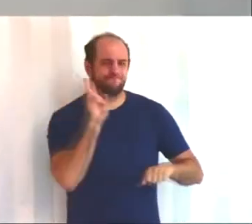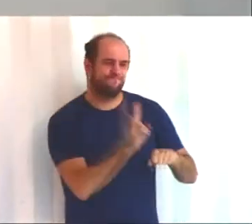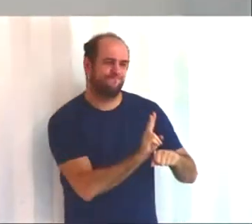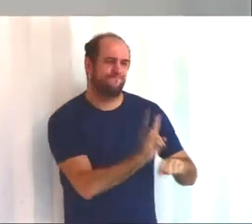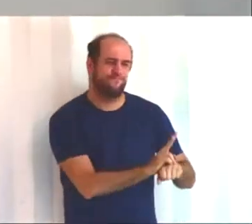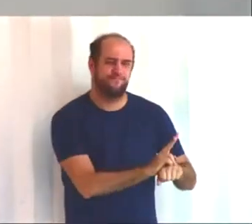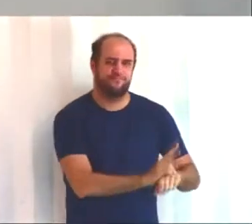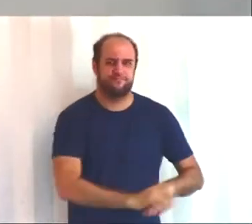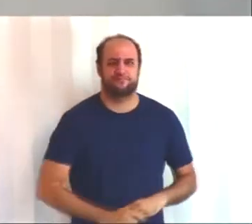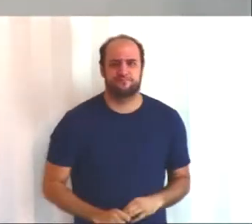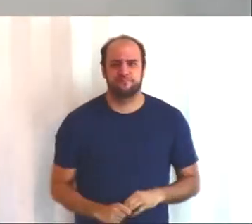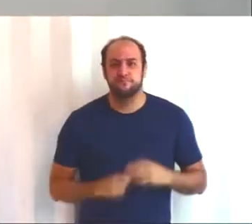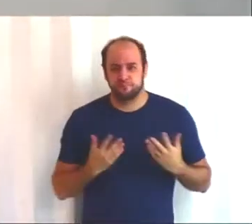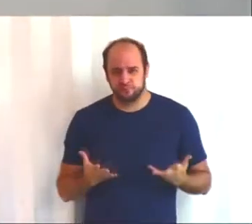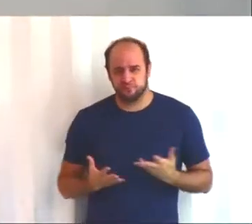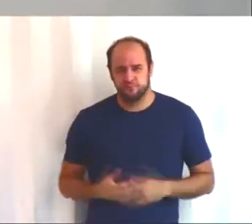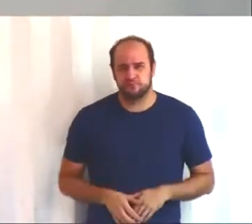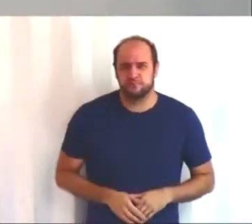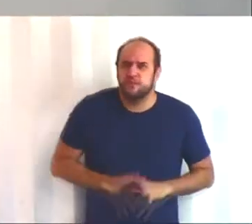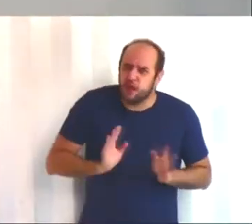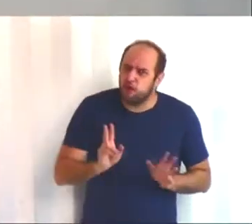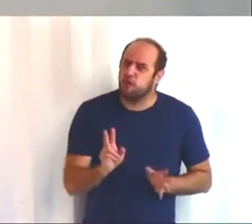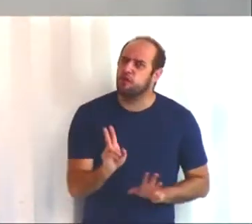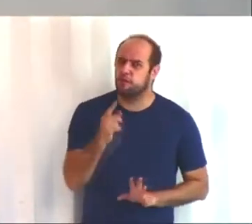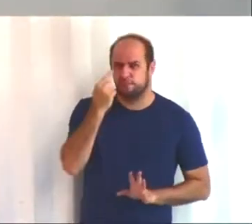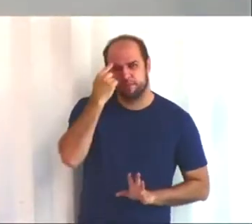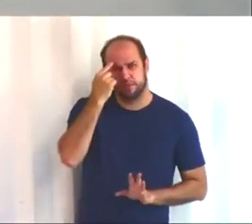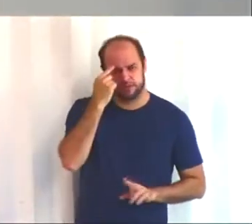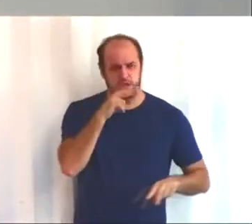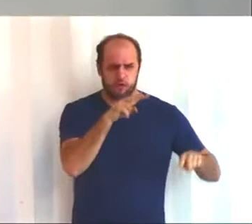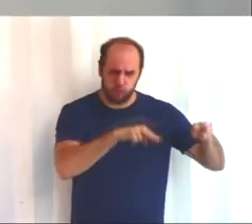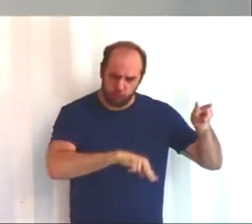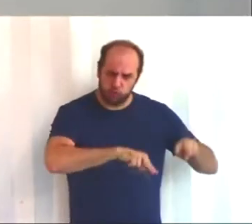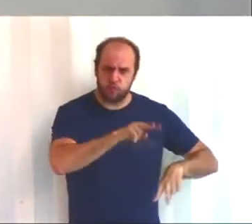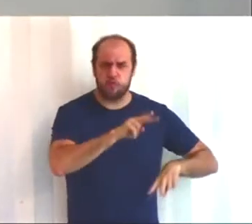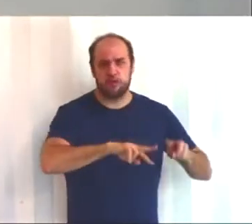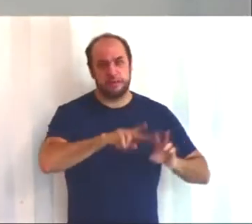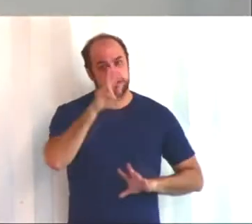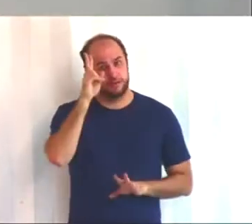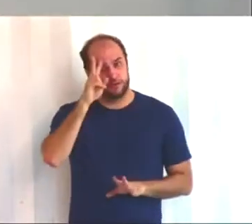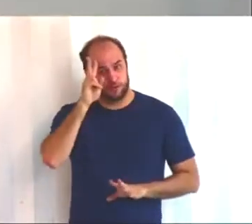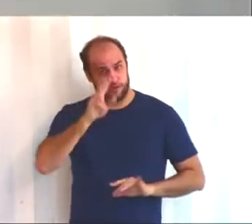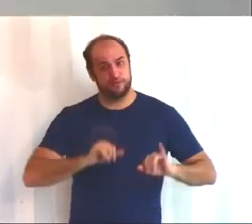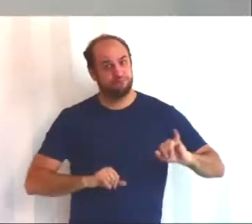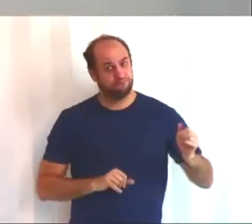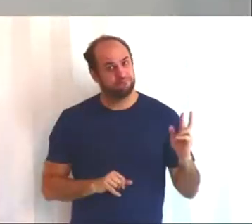o texto. Vamos aplicar, como nós podemos analisar uma história como essa de